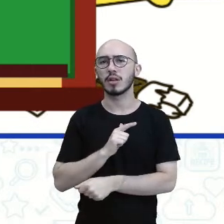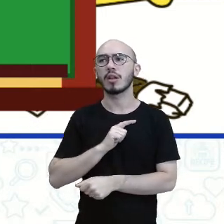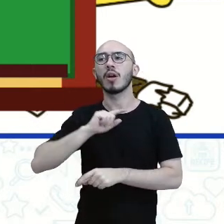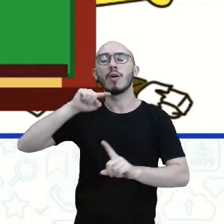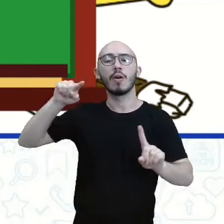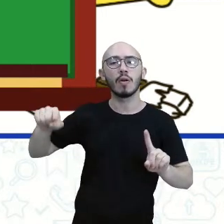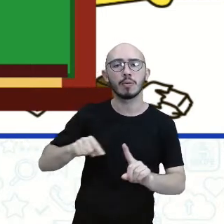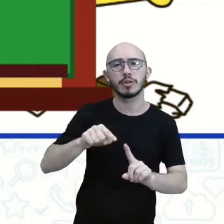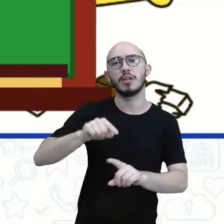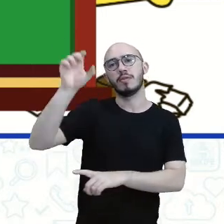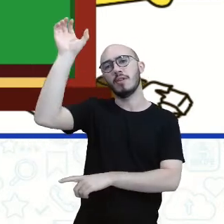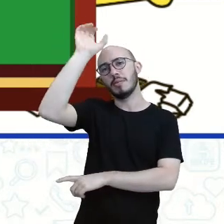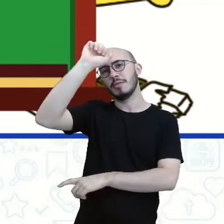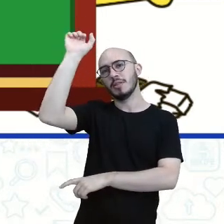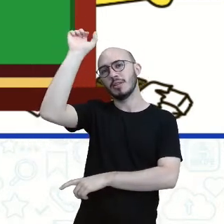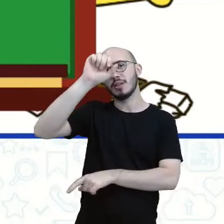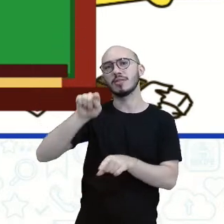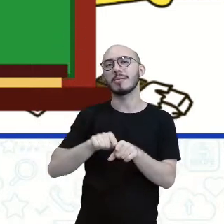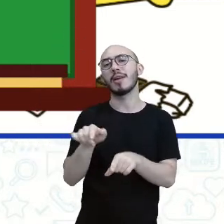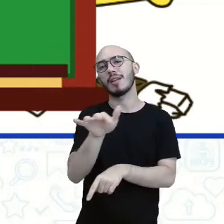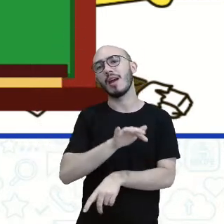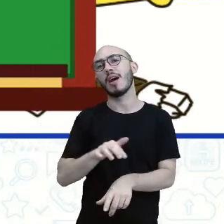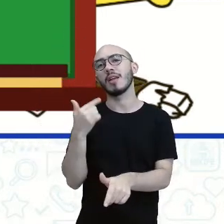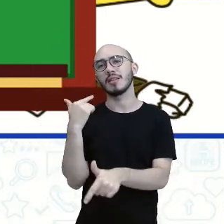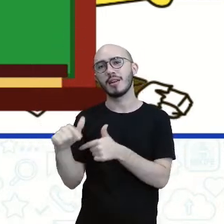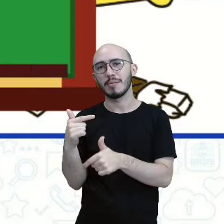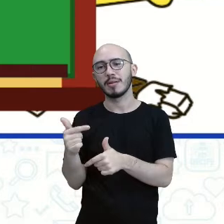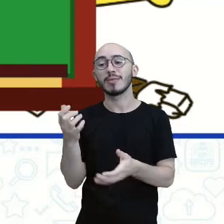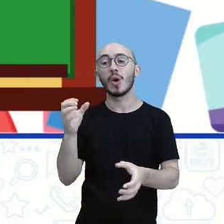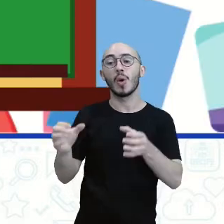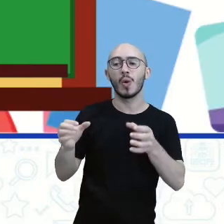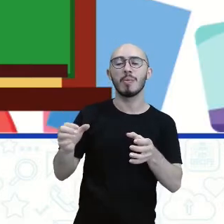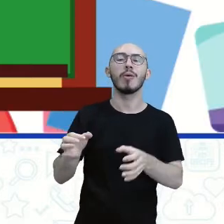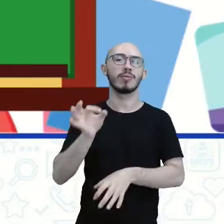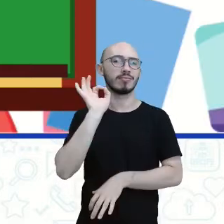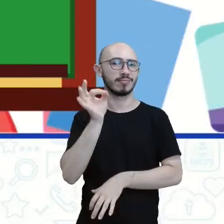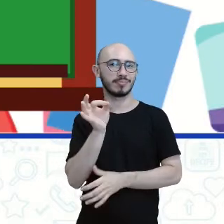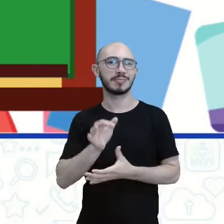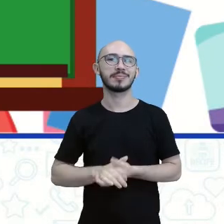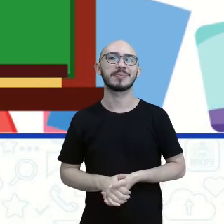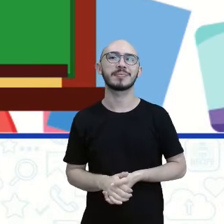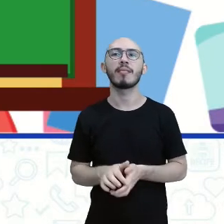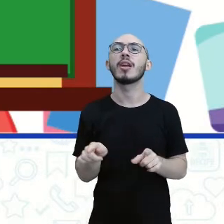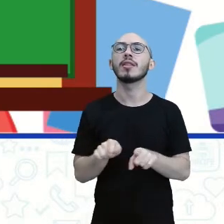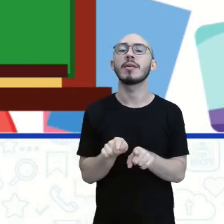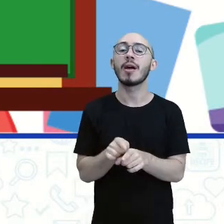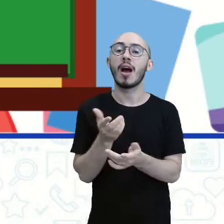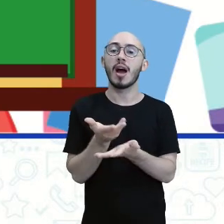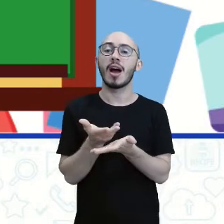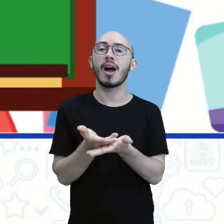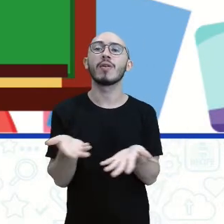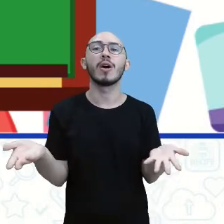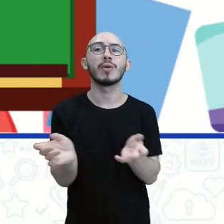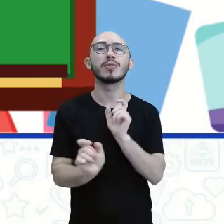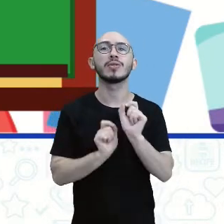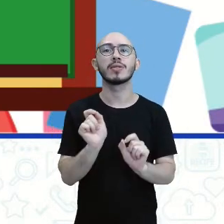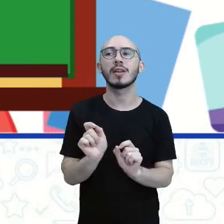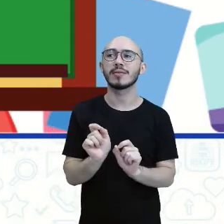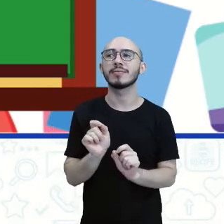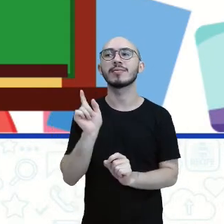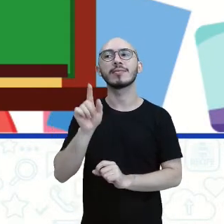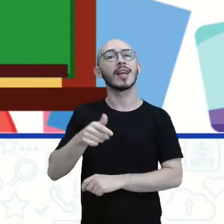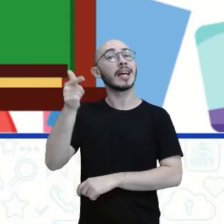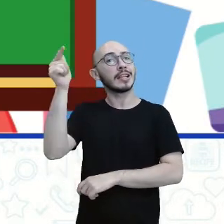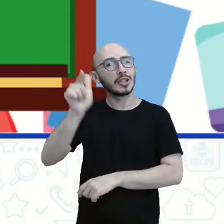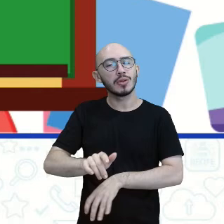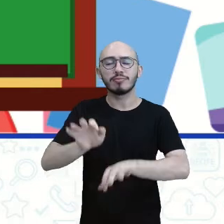a aprendizagem. Né? Está aí o nosso robozinho confirmando que foi isso mesmo. Na aula de hoje, vixe Maria, ele está dizendo isso mesmo de